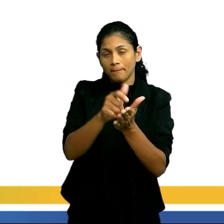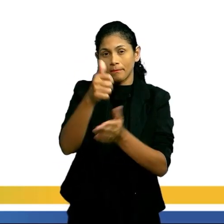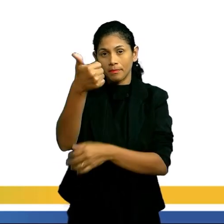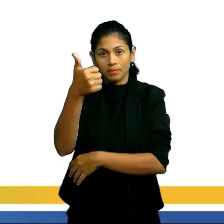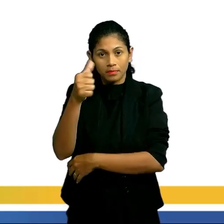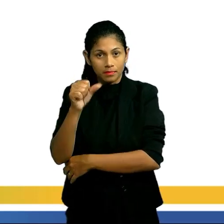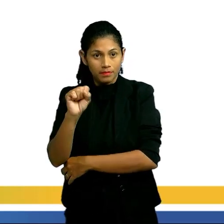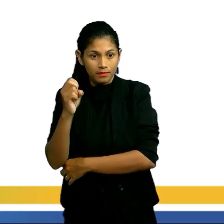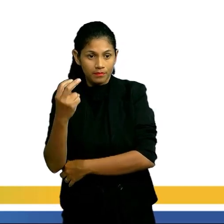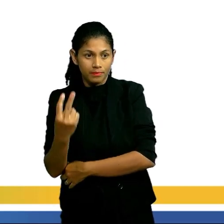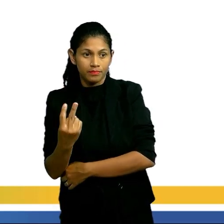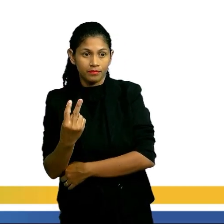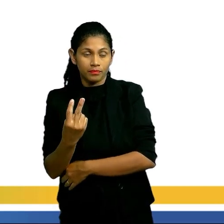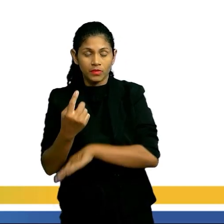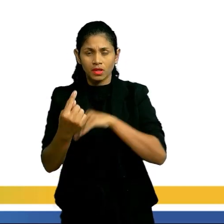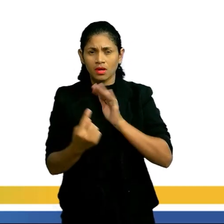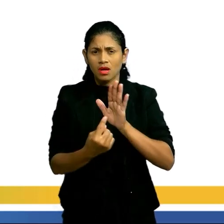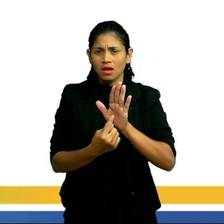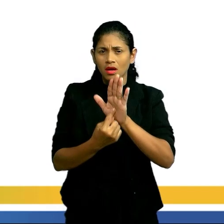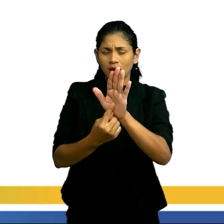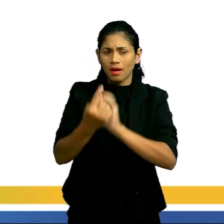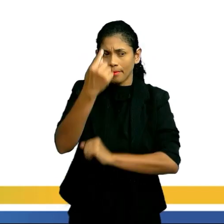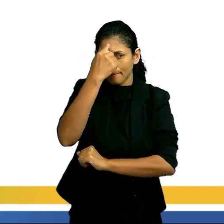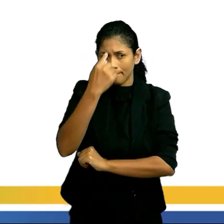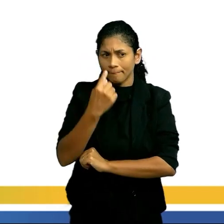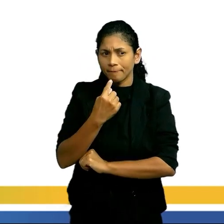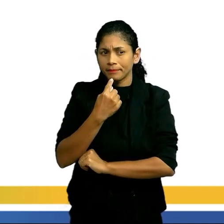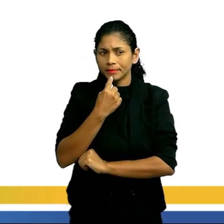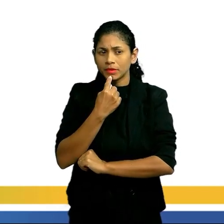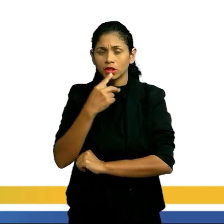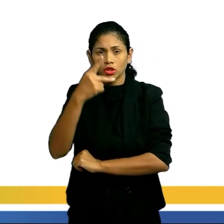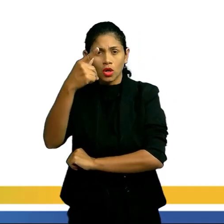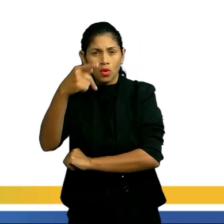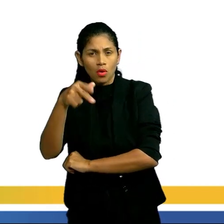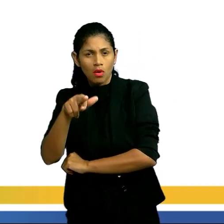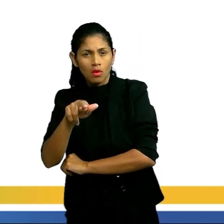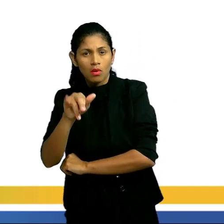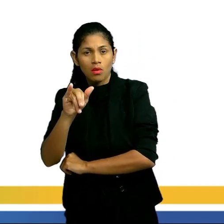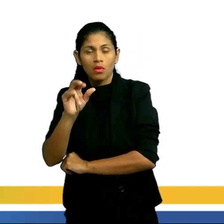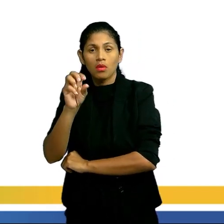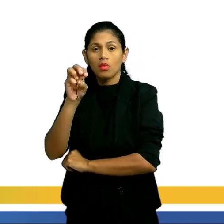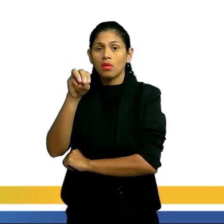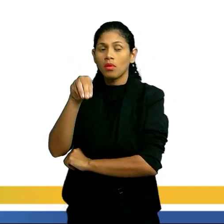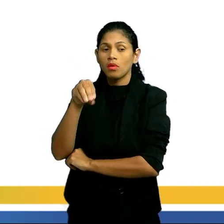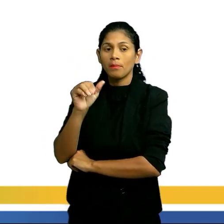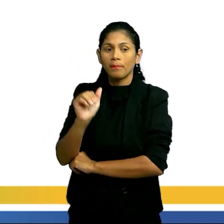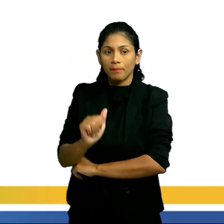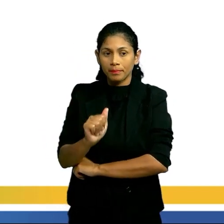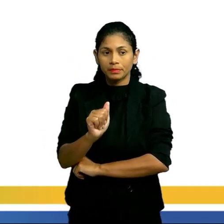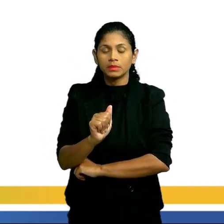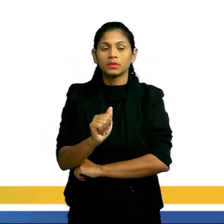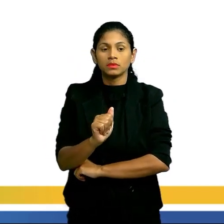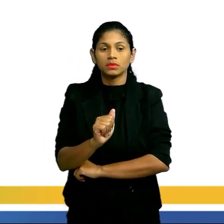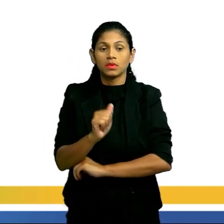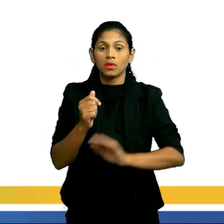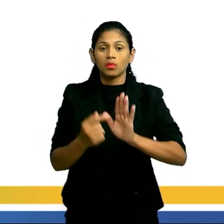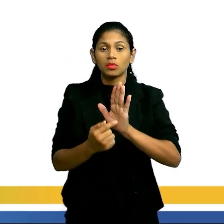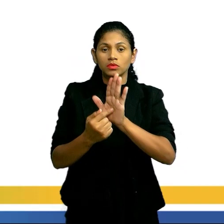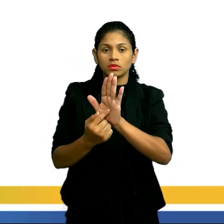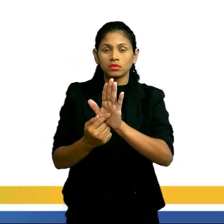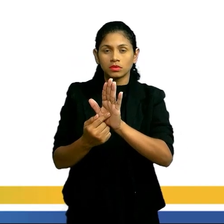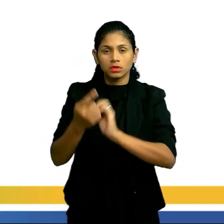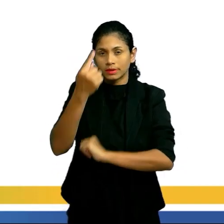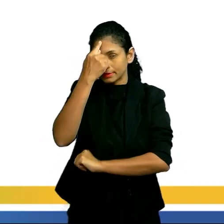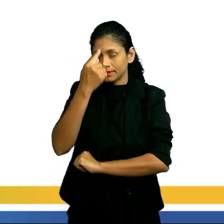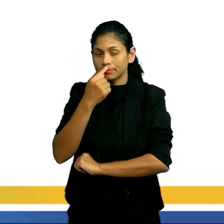prisma reto triangular e uma pirâmide regular de base quadrada. A altura desses sólidos em